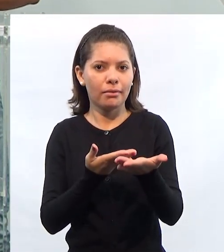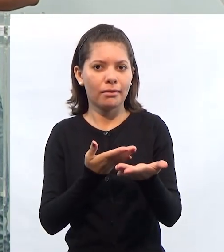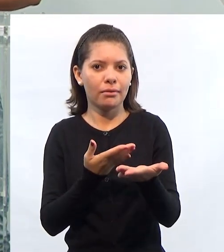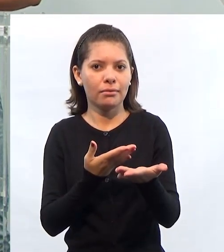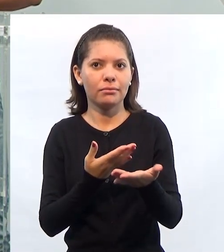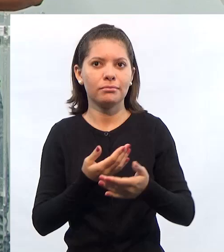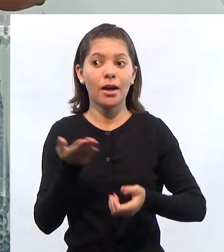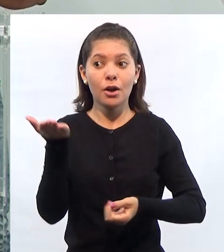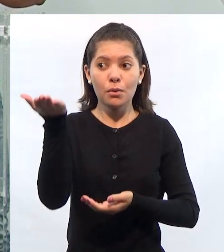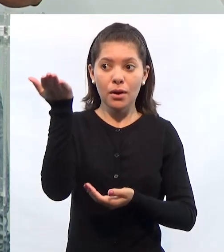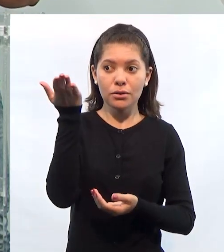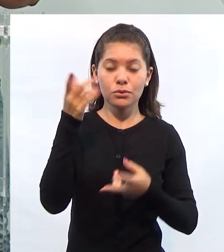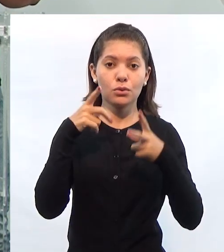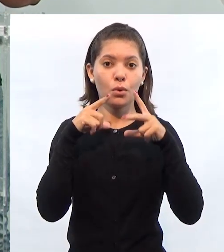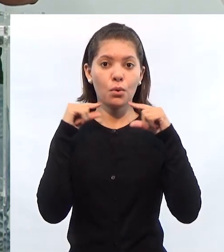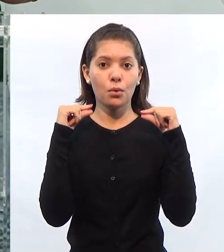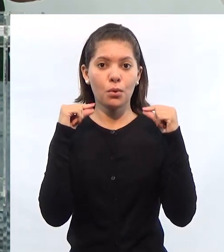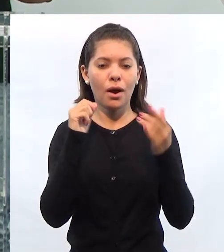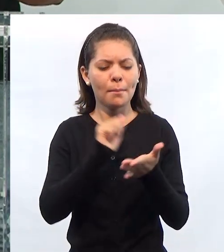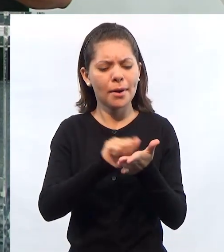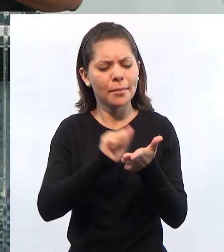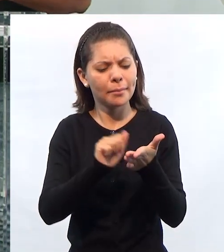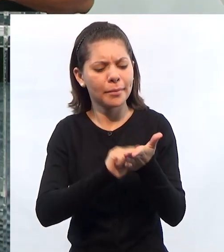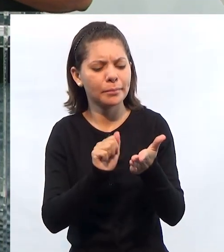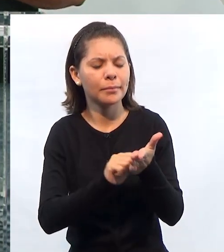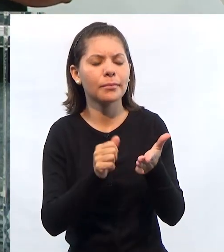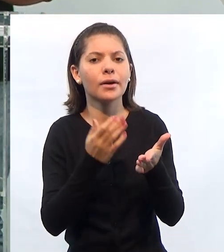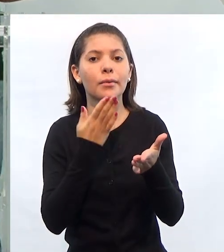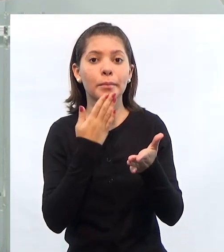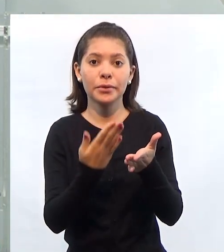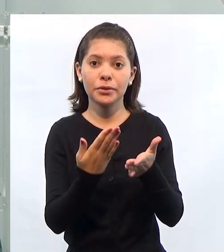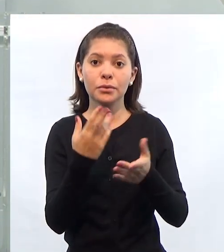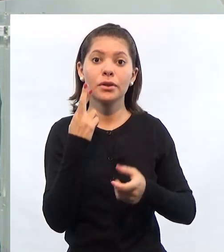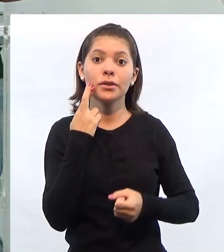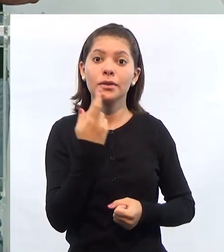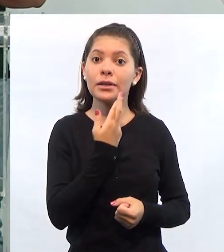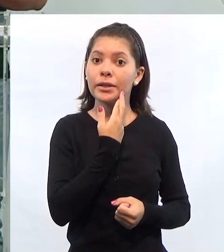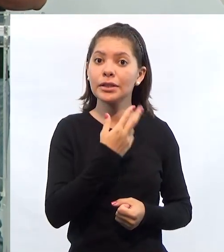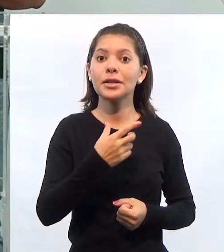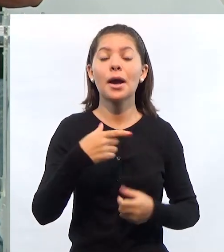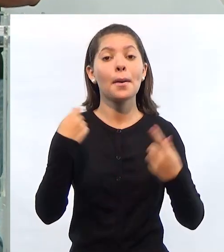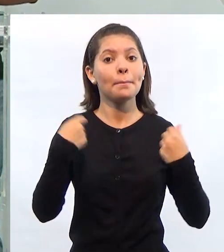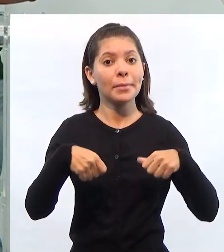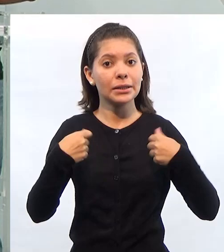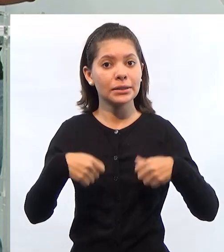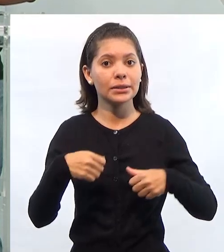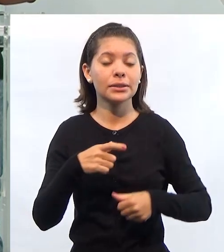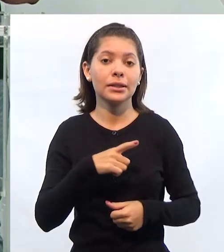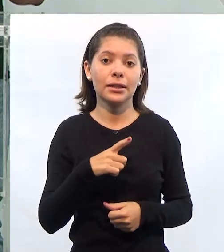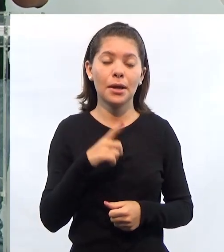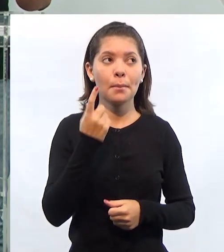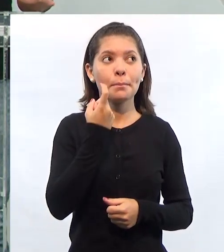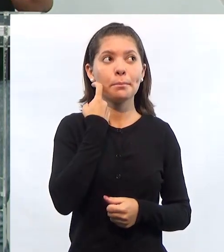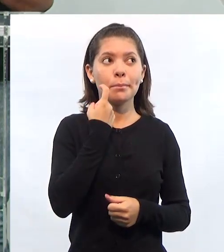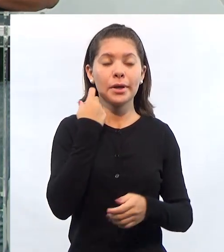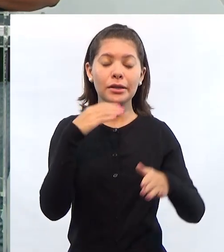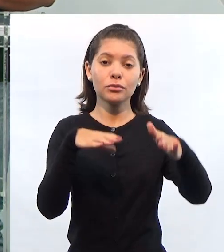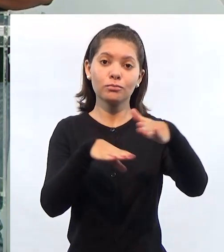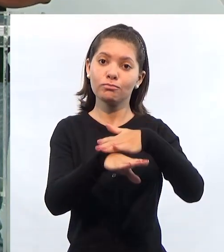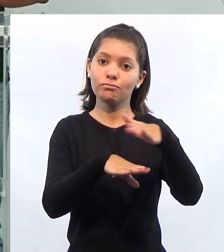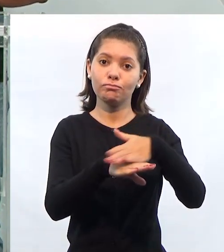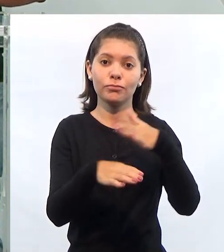seu pedido. Quando o garçom anota esse pedido, o restaurante tem que ter esse peixe em estoque